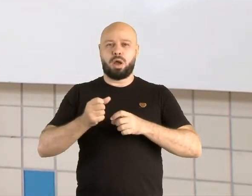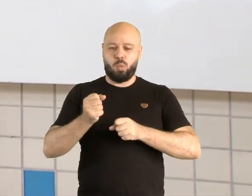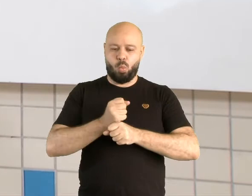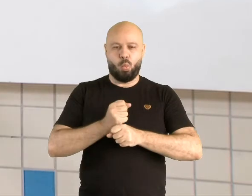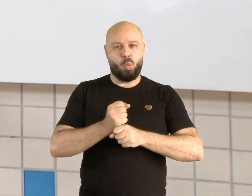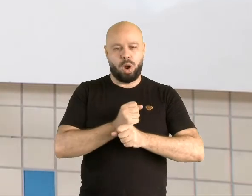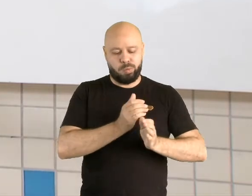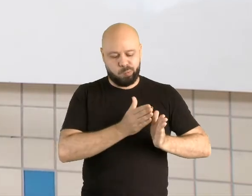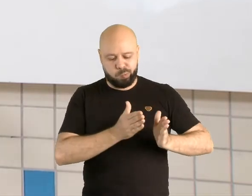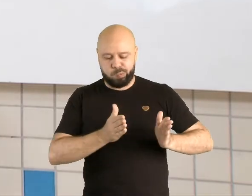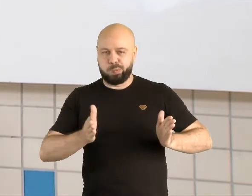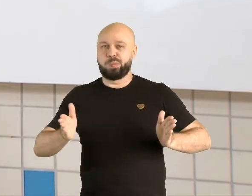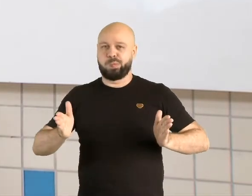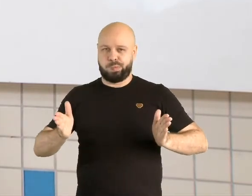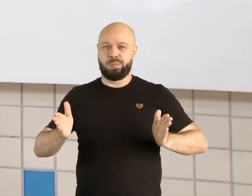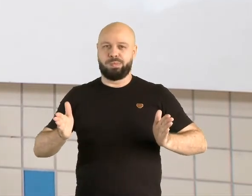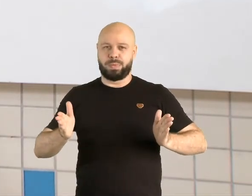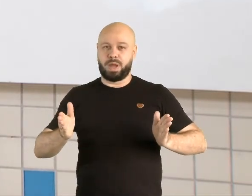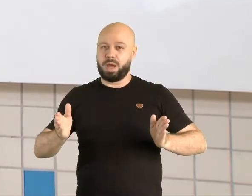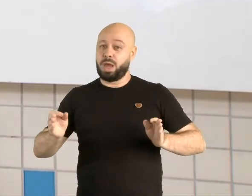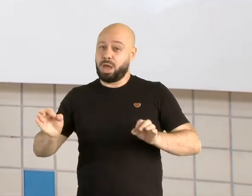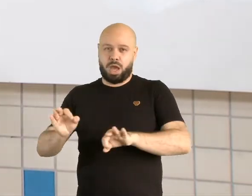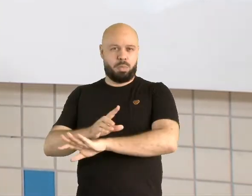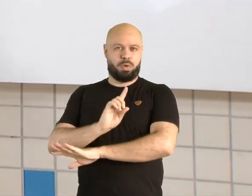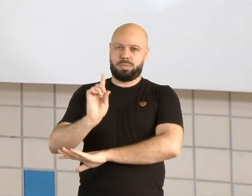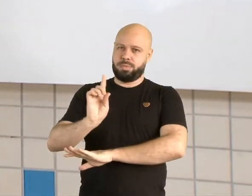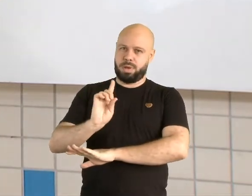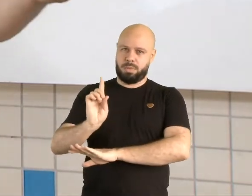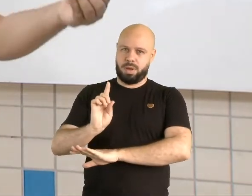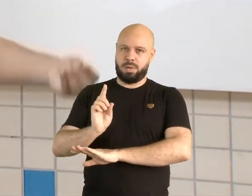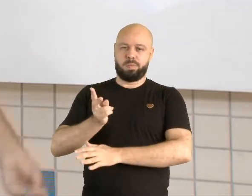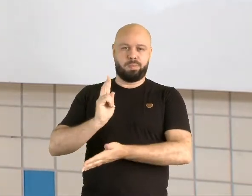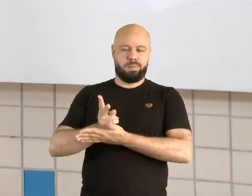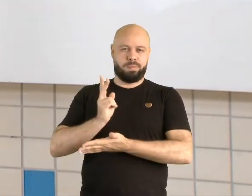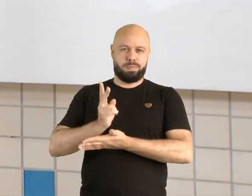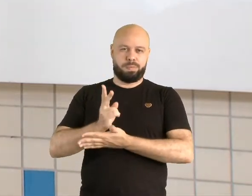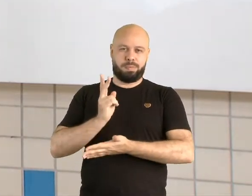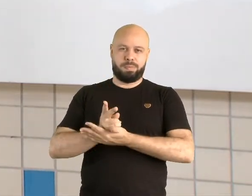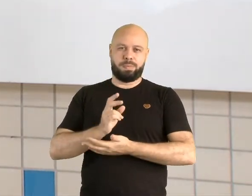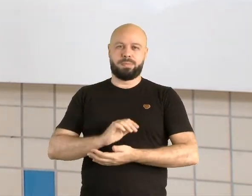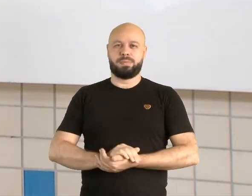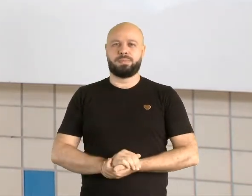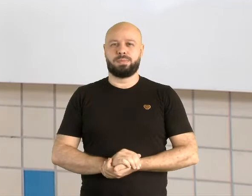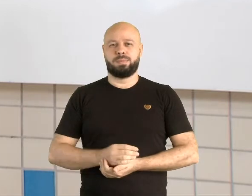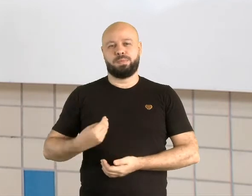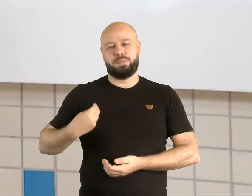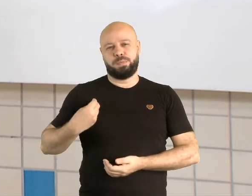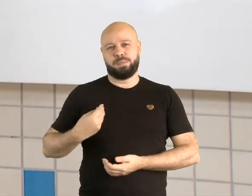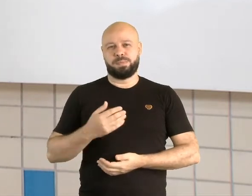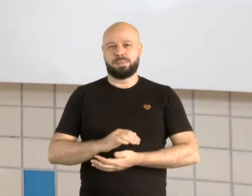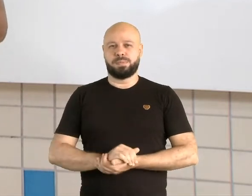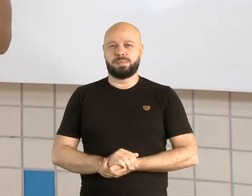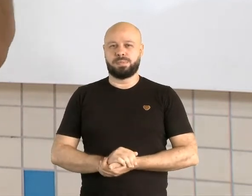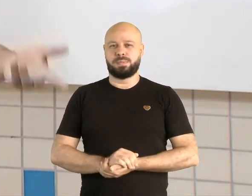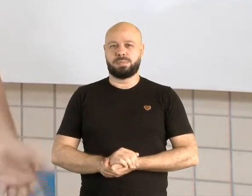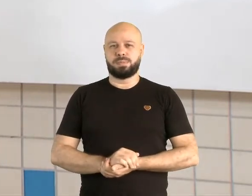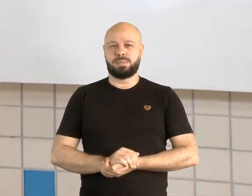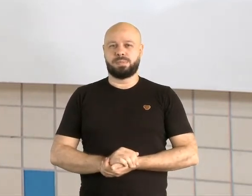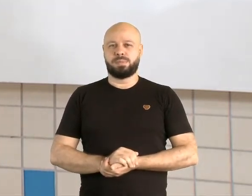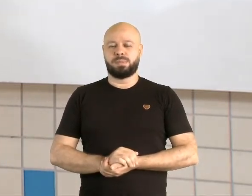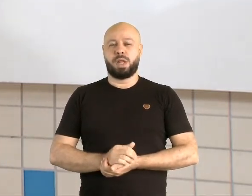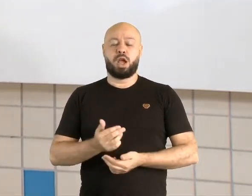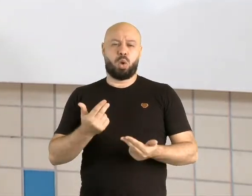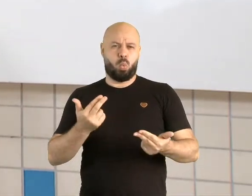em vigor, não é? Ele ainda não acabou, então ele ainda é um ano presente, ok? A mesma